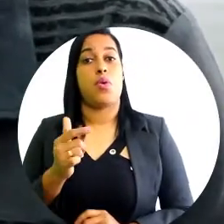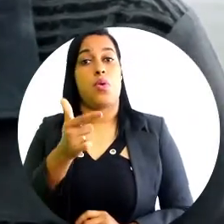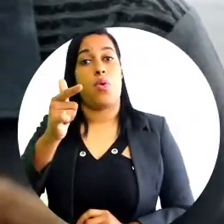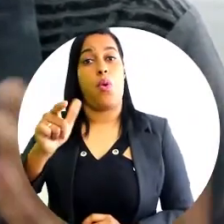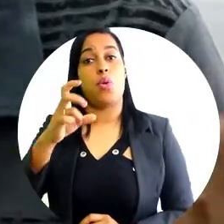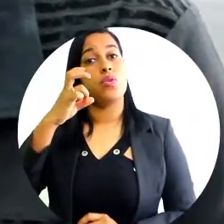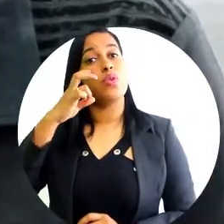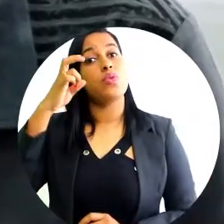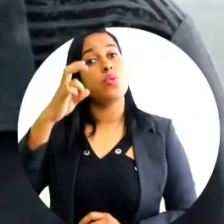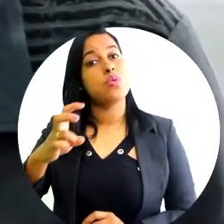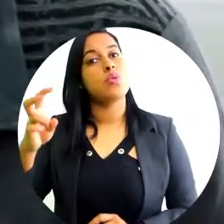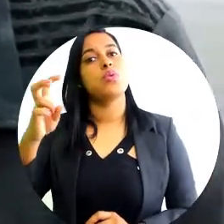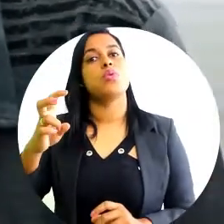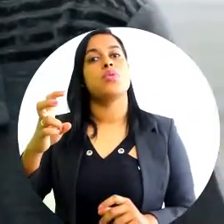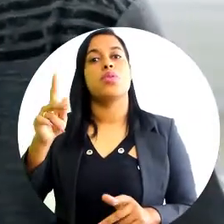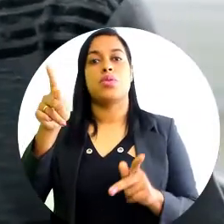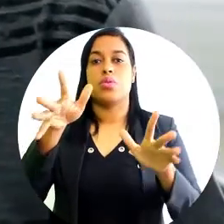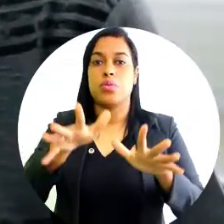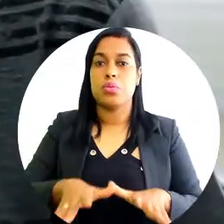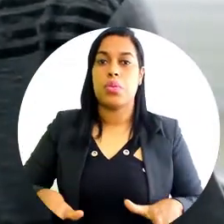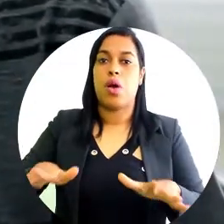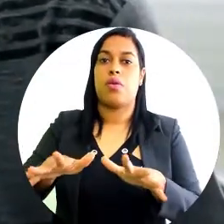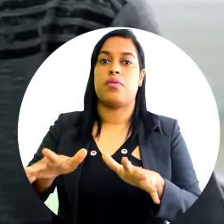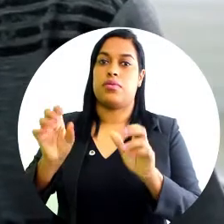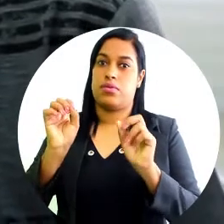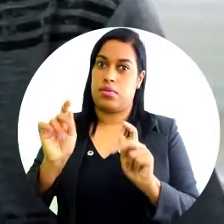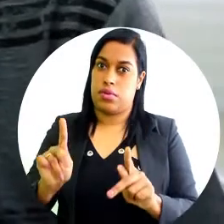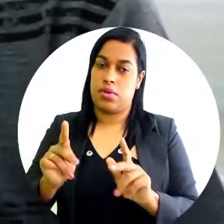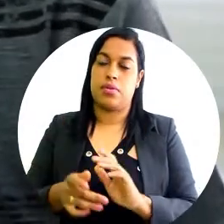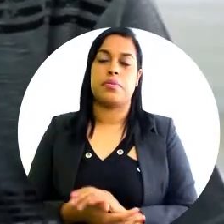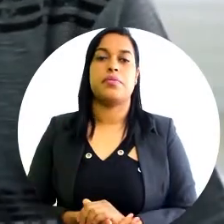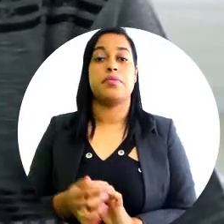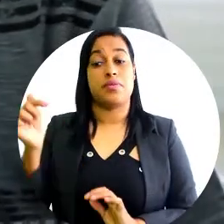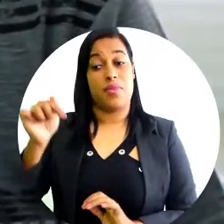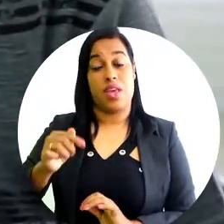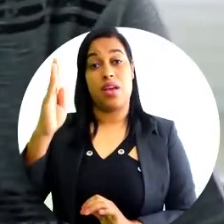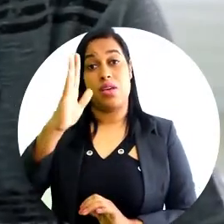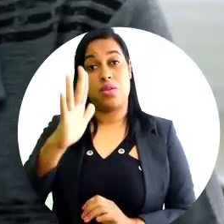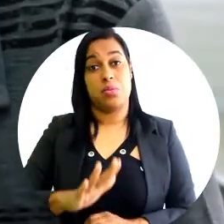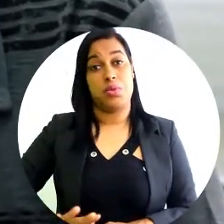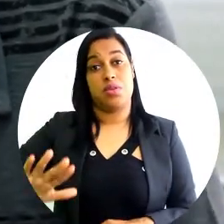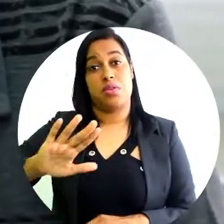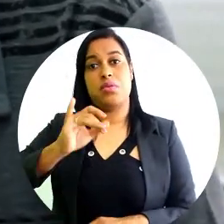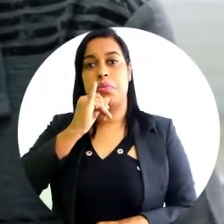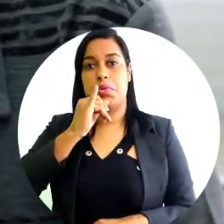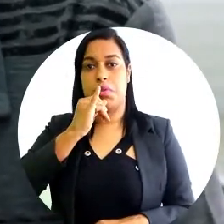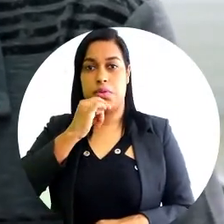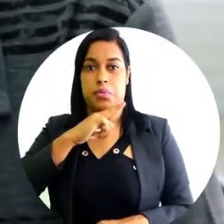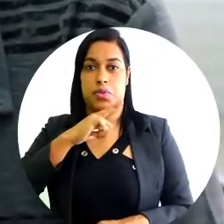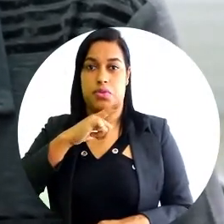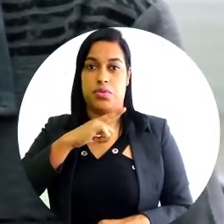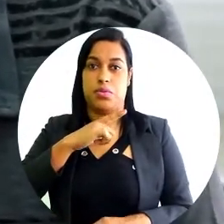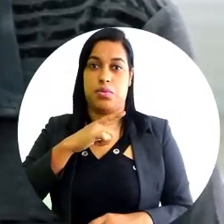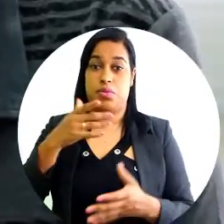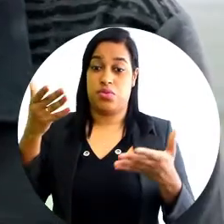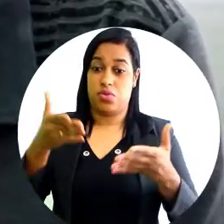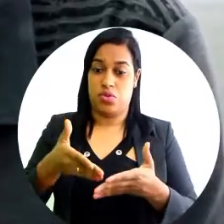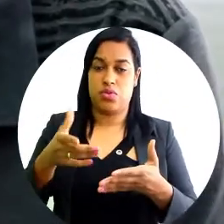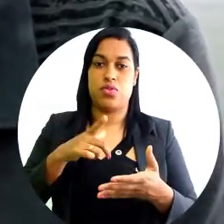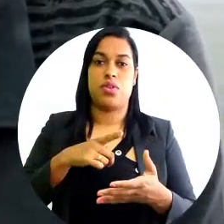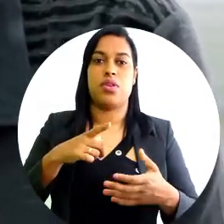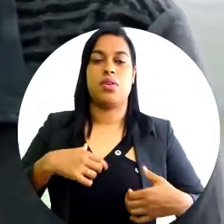ou mesmo em outras culturas, em outros povos, tá? Aqui no Brasil, por exemplo, nós